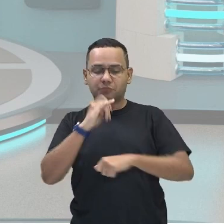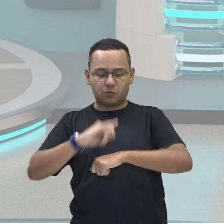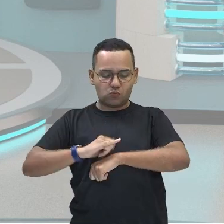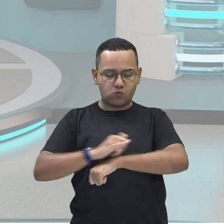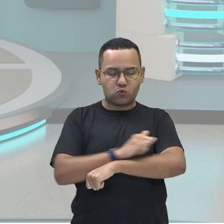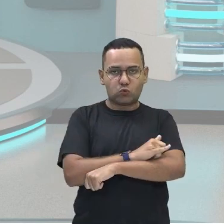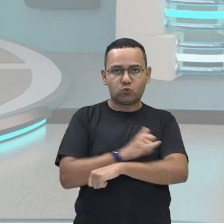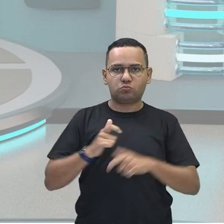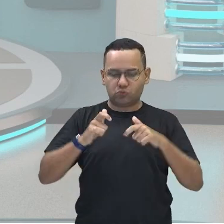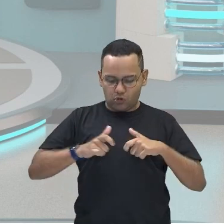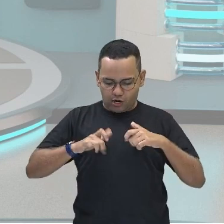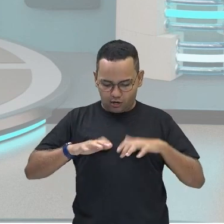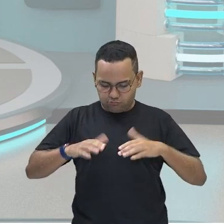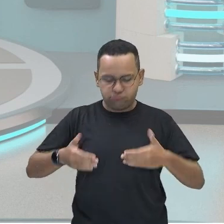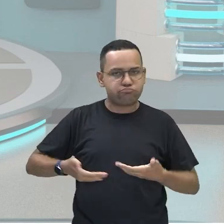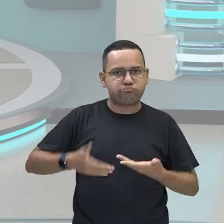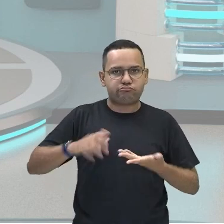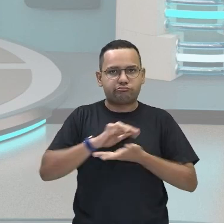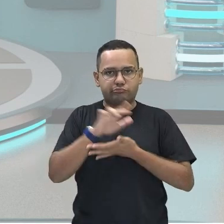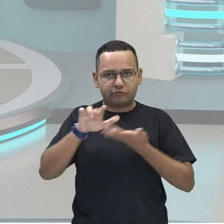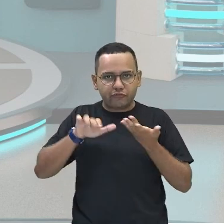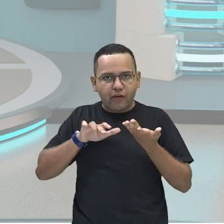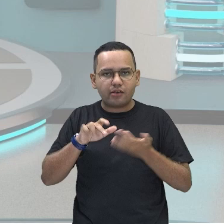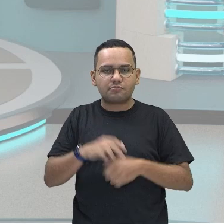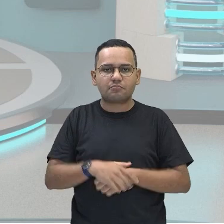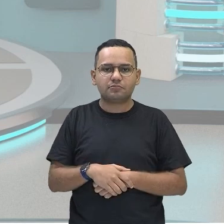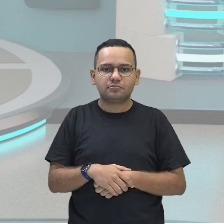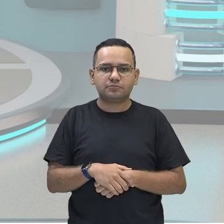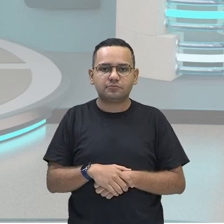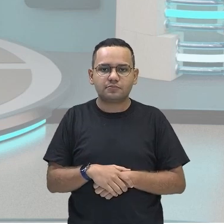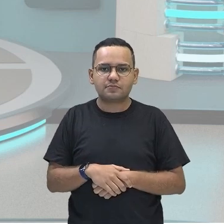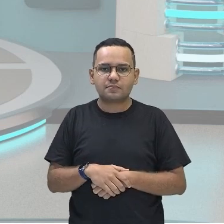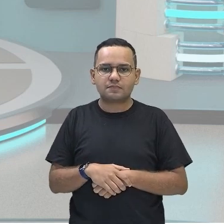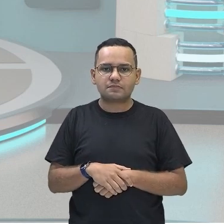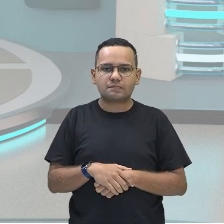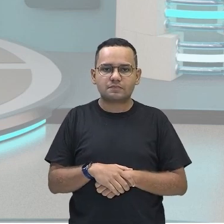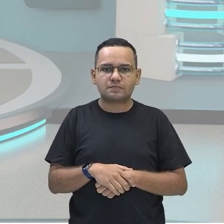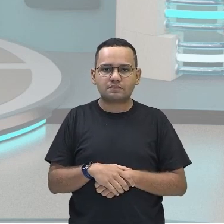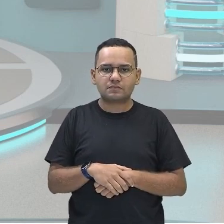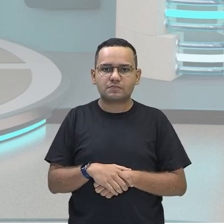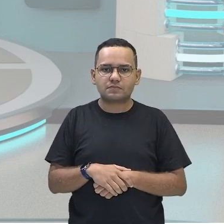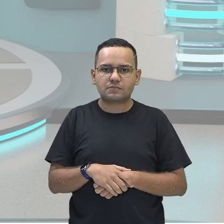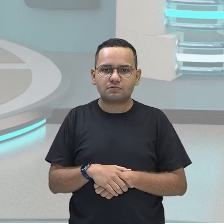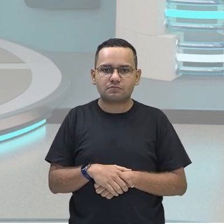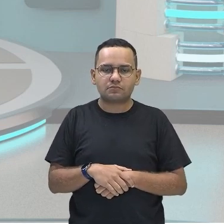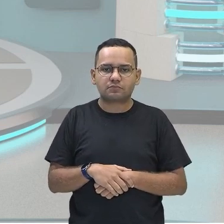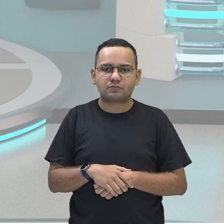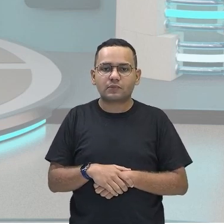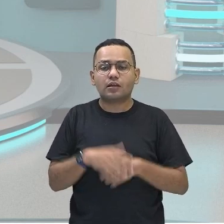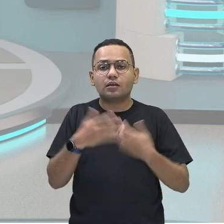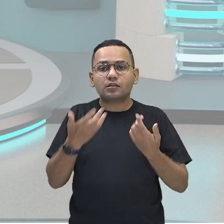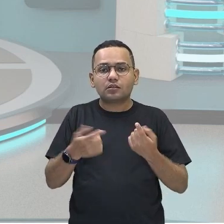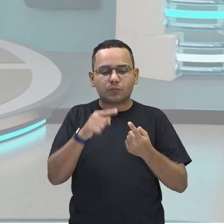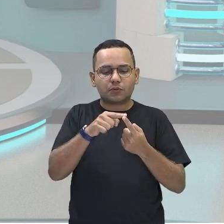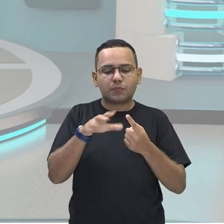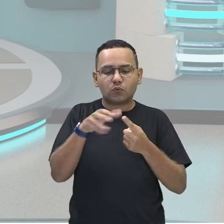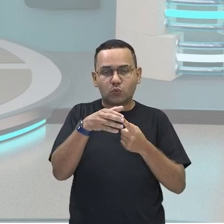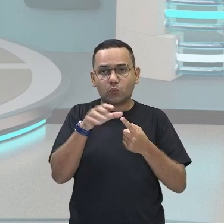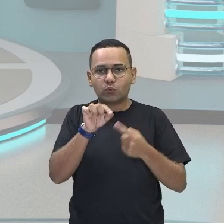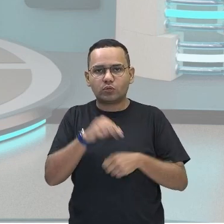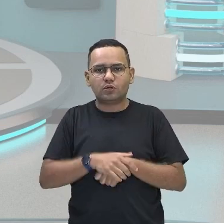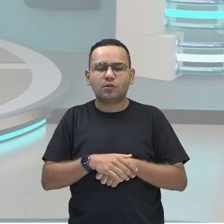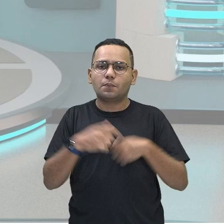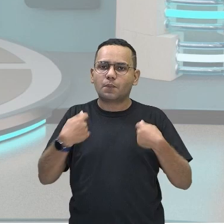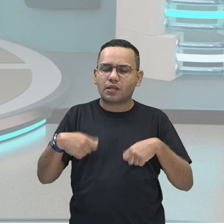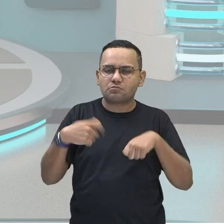eh um um um pouco mais de gordura no meu corpo eu vou começar a traçar a delinear ali para mim um período de